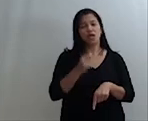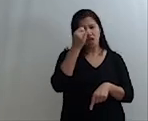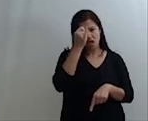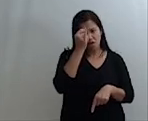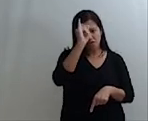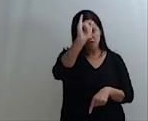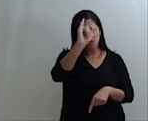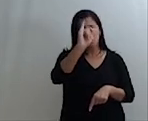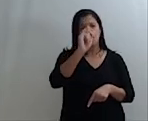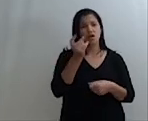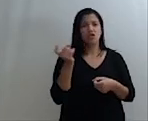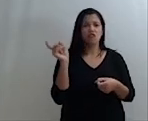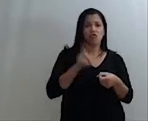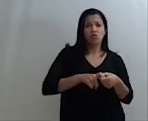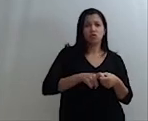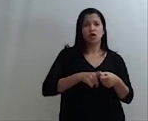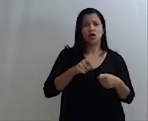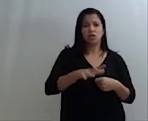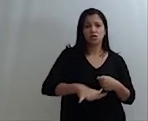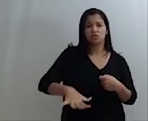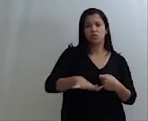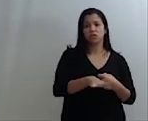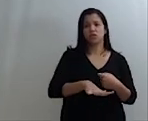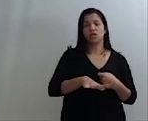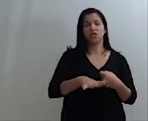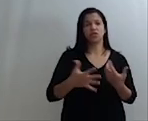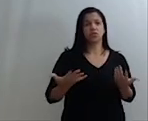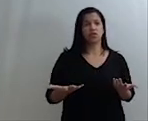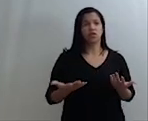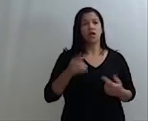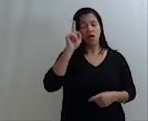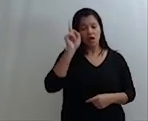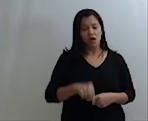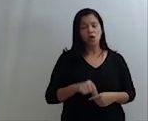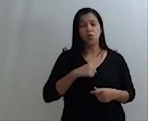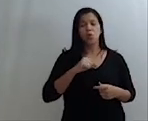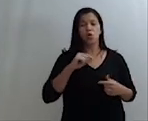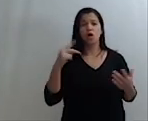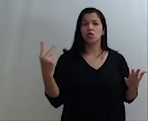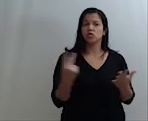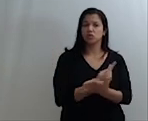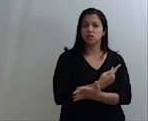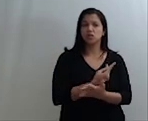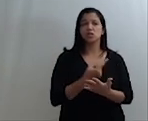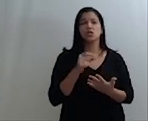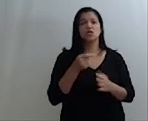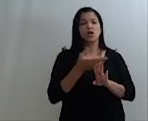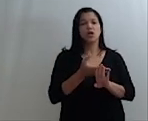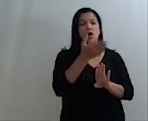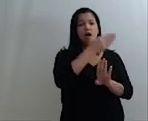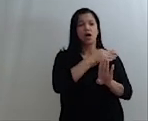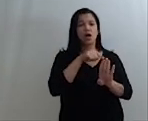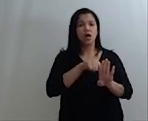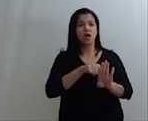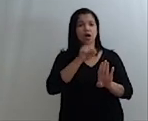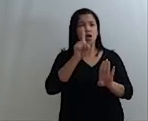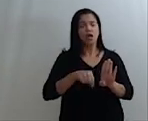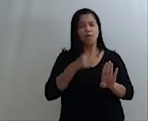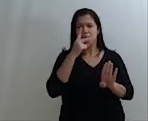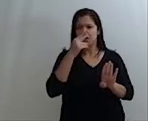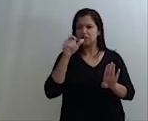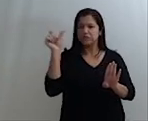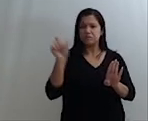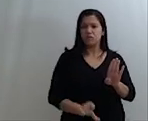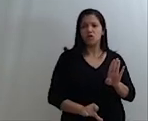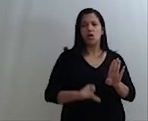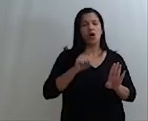reiteração delitiva mas o fato é que as circunstâncias desse precedente são até mais graves do que